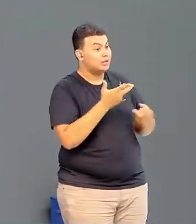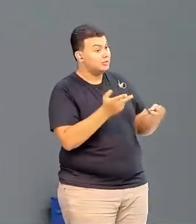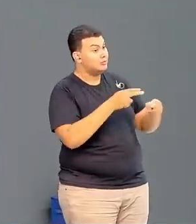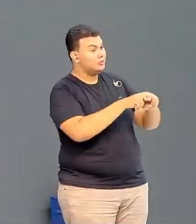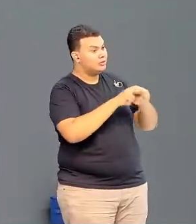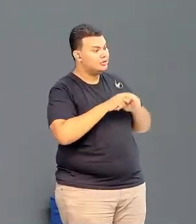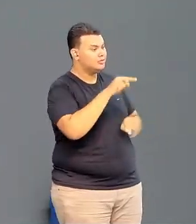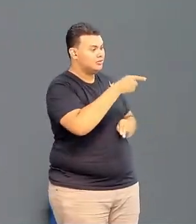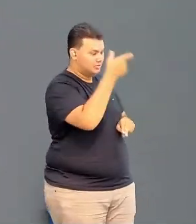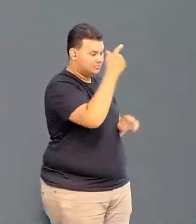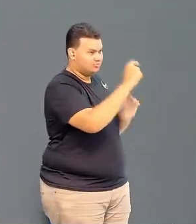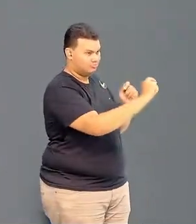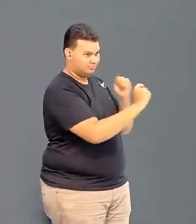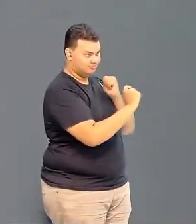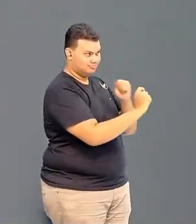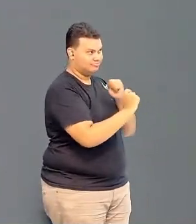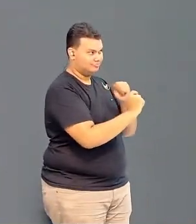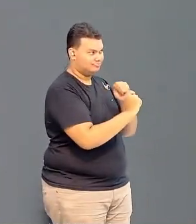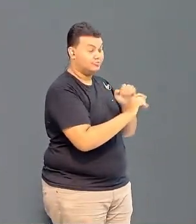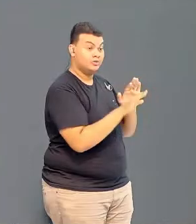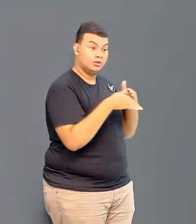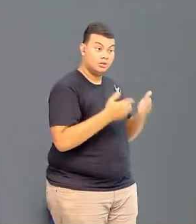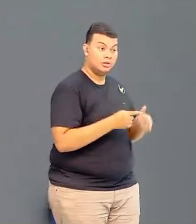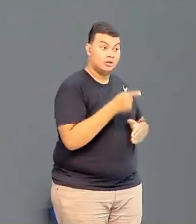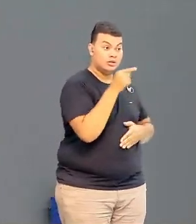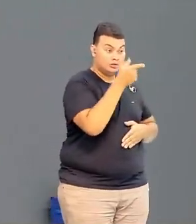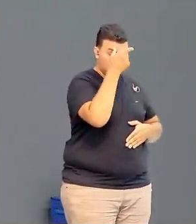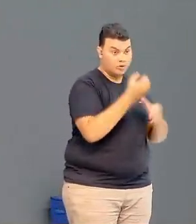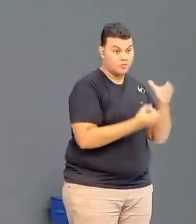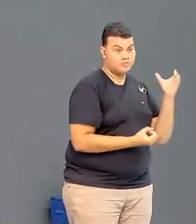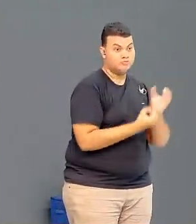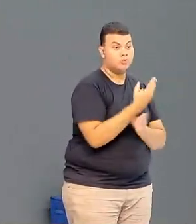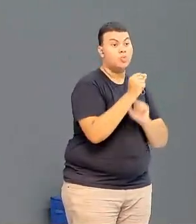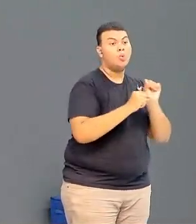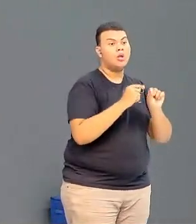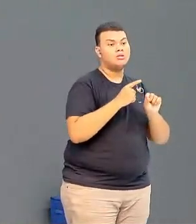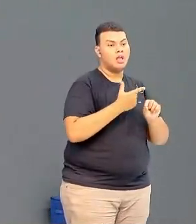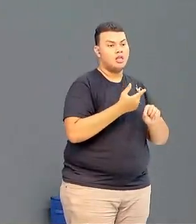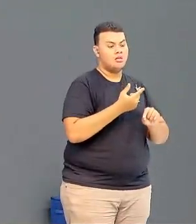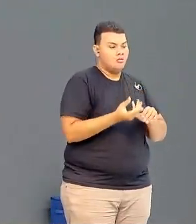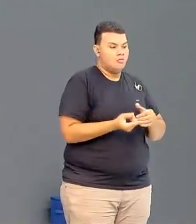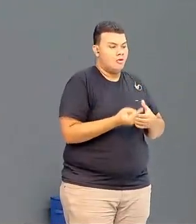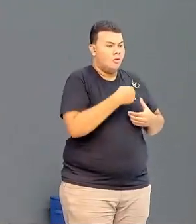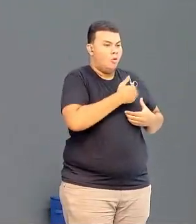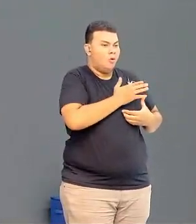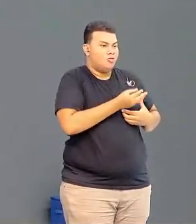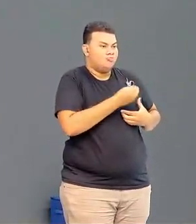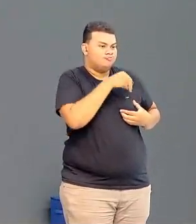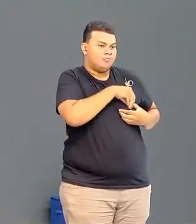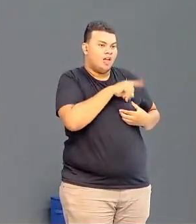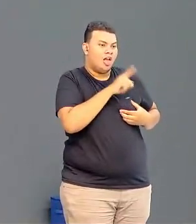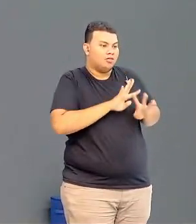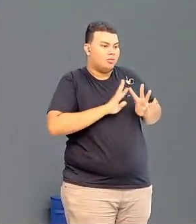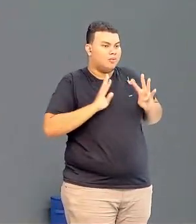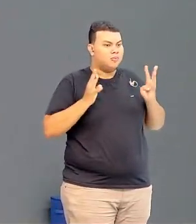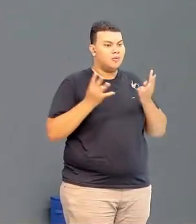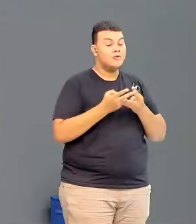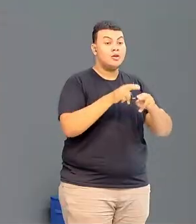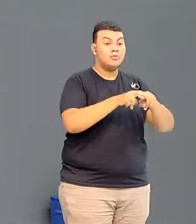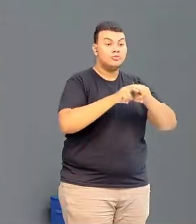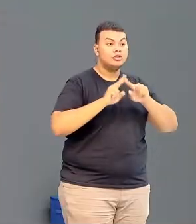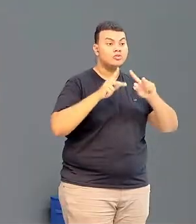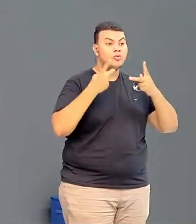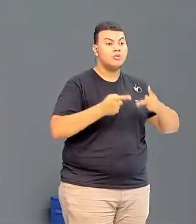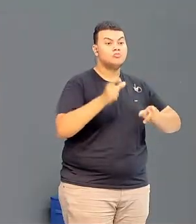isso que o maligno fez. E ele criou no coração do ser humano várias fortalezas. É por isso que o ser humano, ao